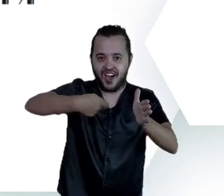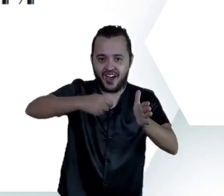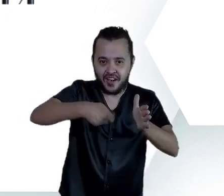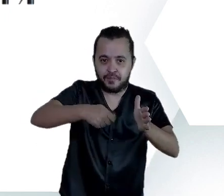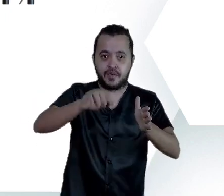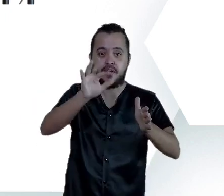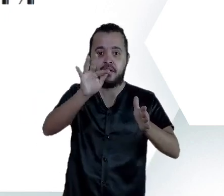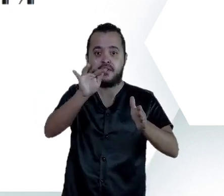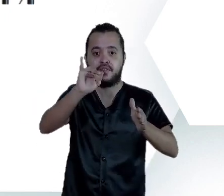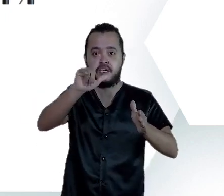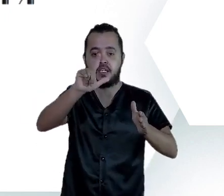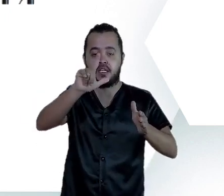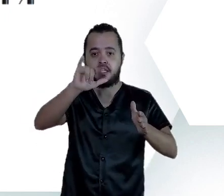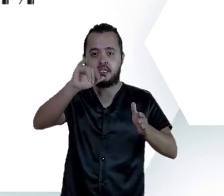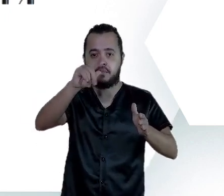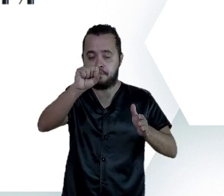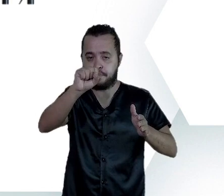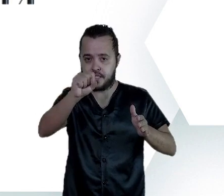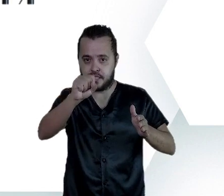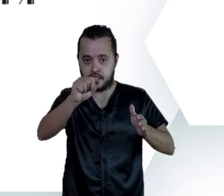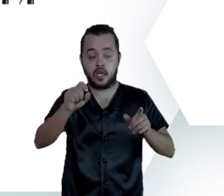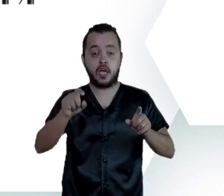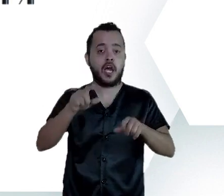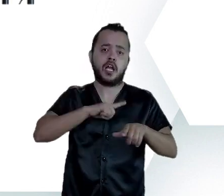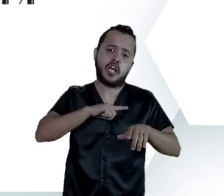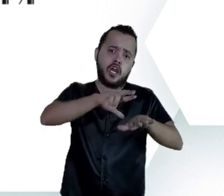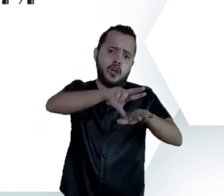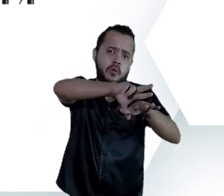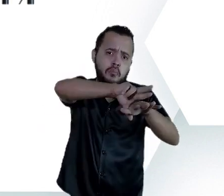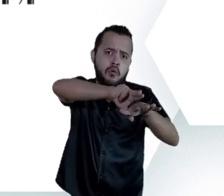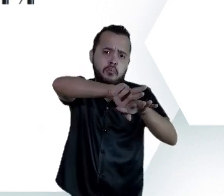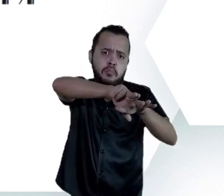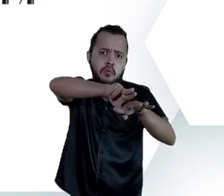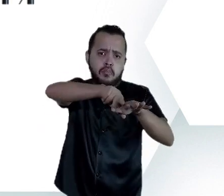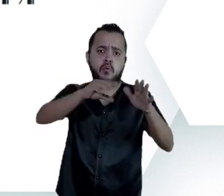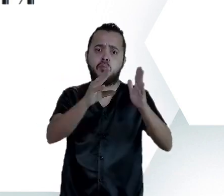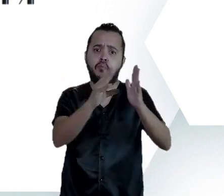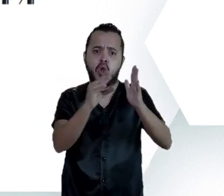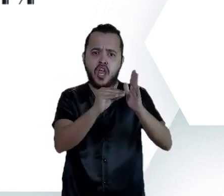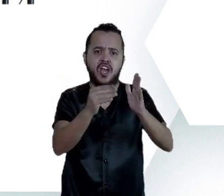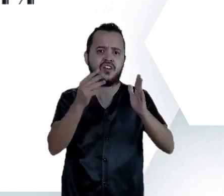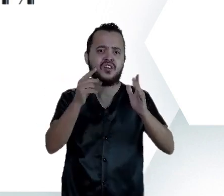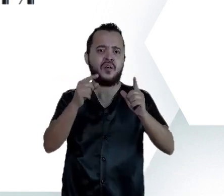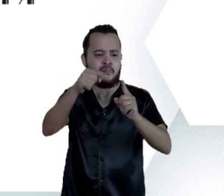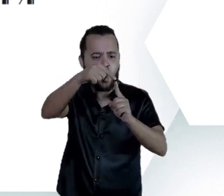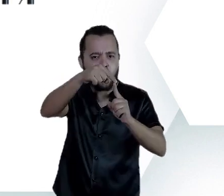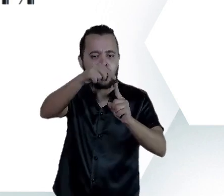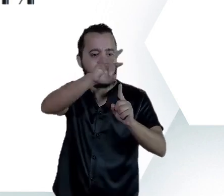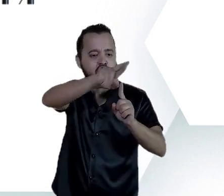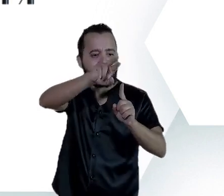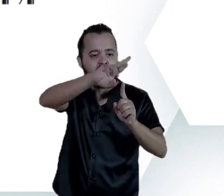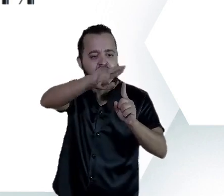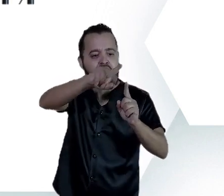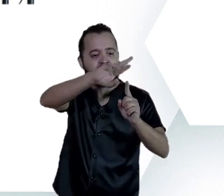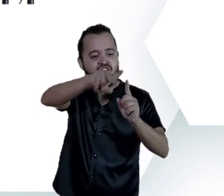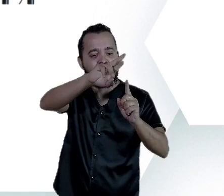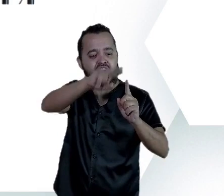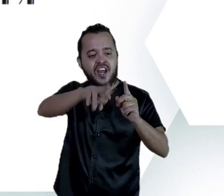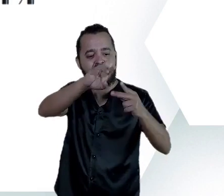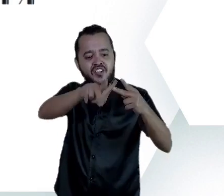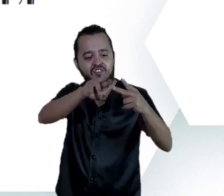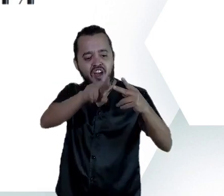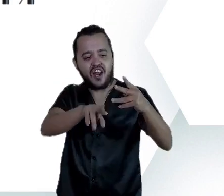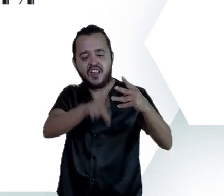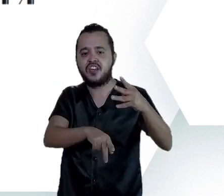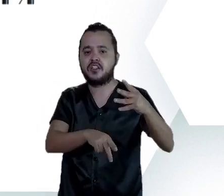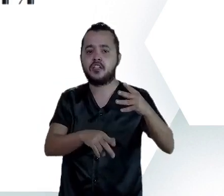chave Phillips. Então, a variação delas é simplesmente na ponta delas, caso vocês não conhecem. Então, o tipo de